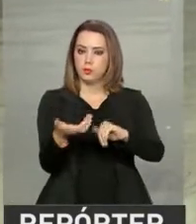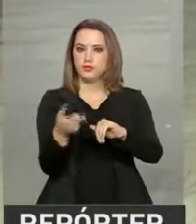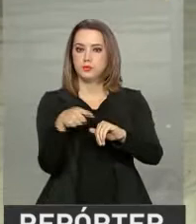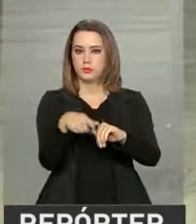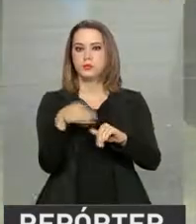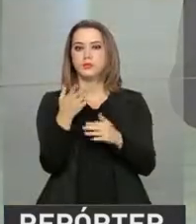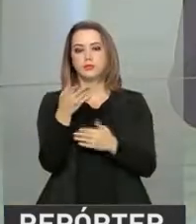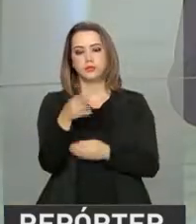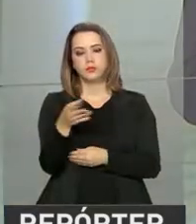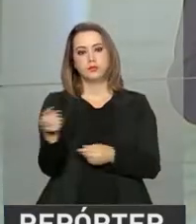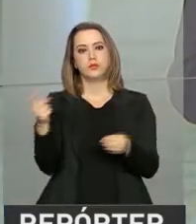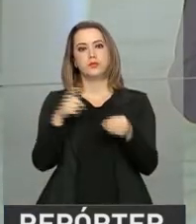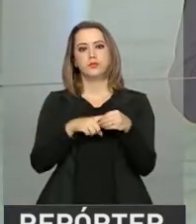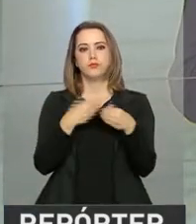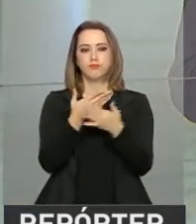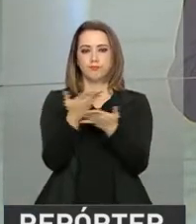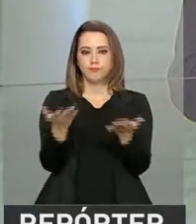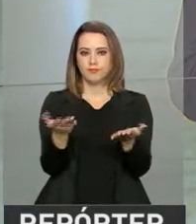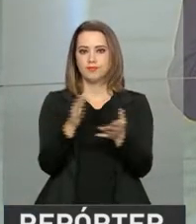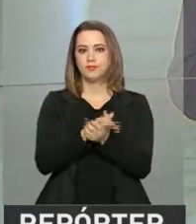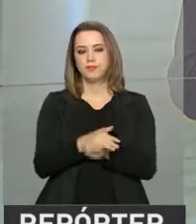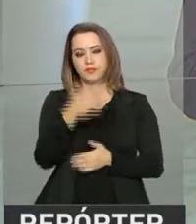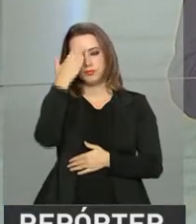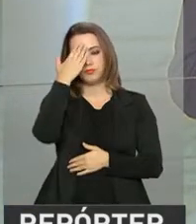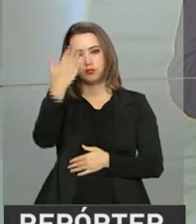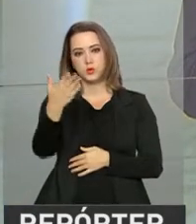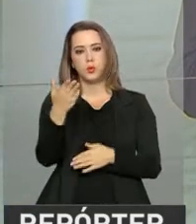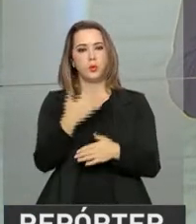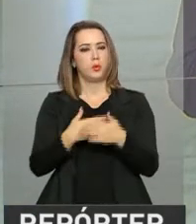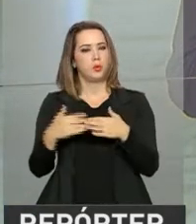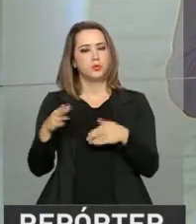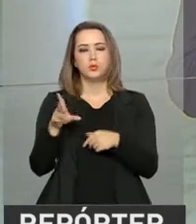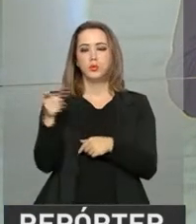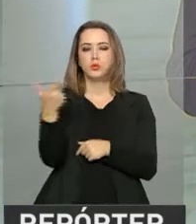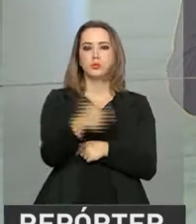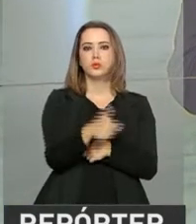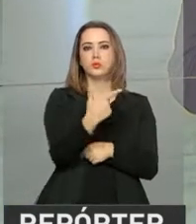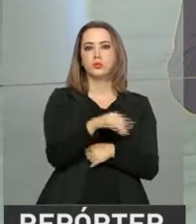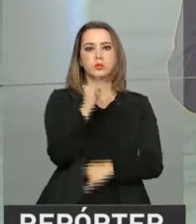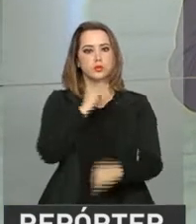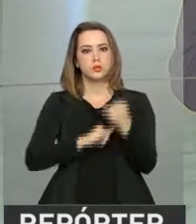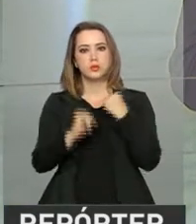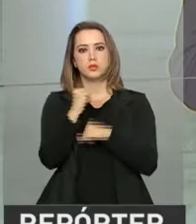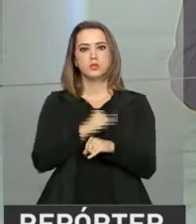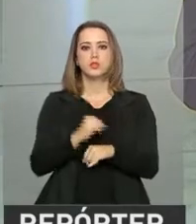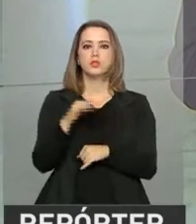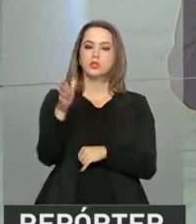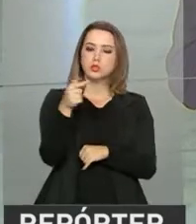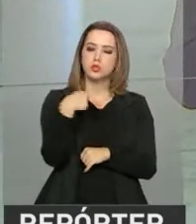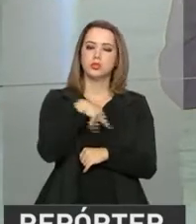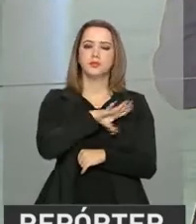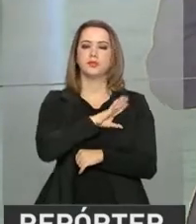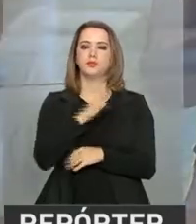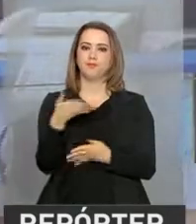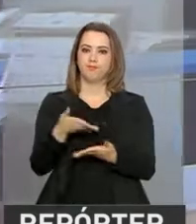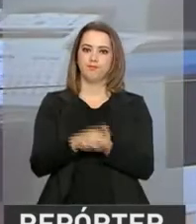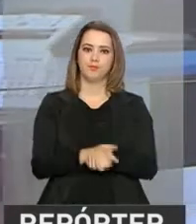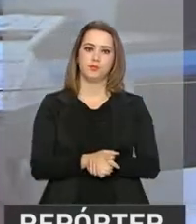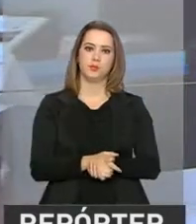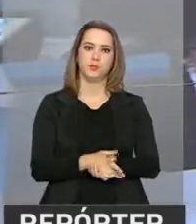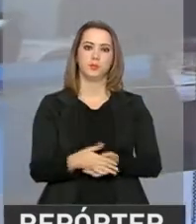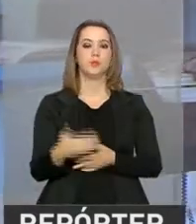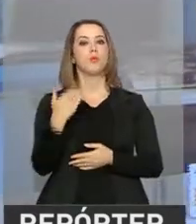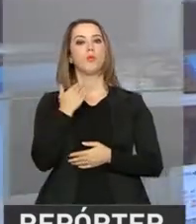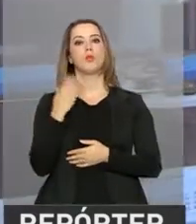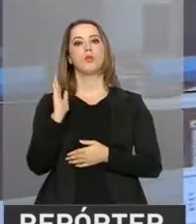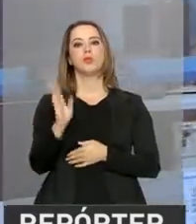Eu volto com você no estúdio, Leandro. Obrigado, Paulo. Qualquer novidade sobre essas reuniões, você chama a gente aqui no estúdio. E o Banco do